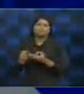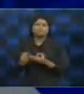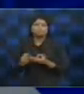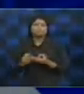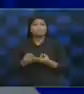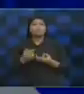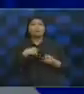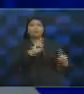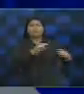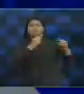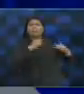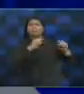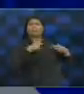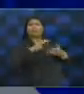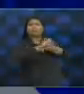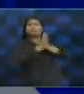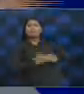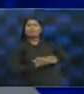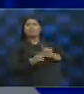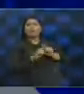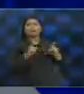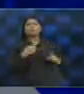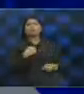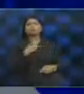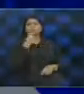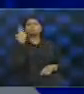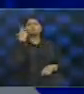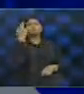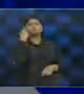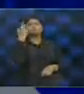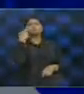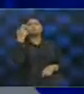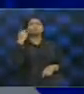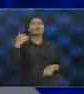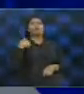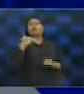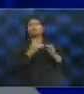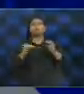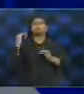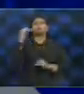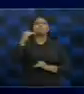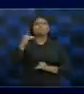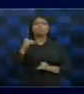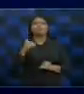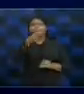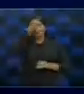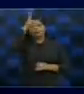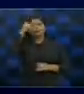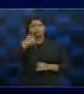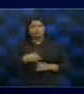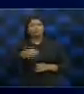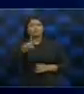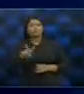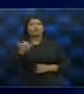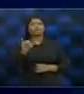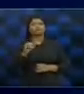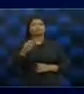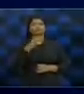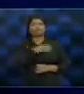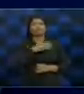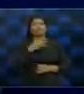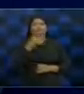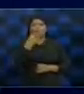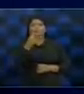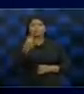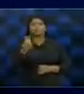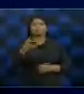deles. Estão perdoados todos, até quem é inocente e útil. Manaus em primeiro lugar, vamos vencer a eleição com o 45. Muito